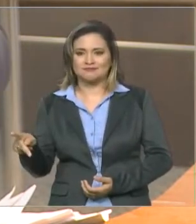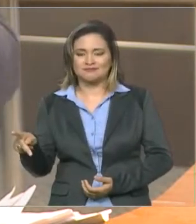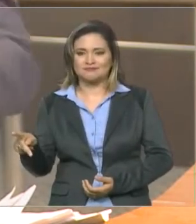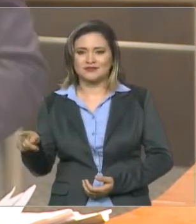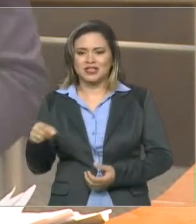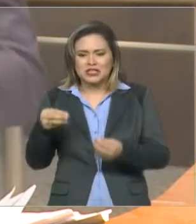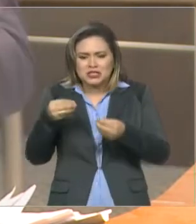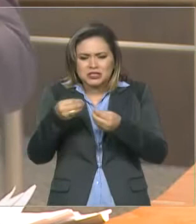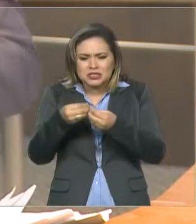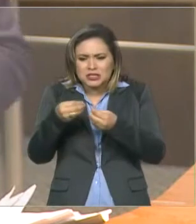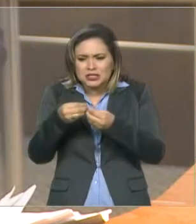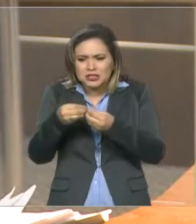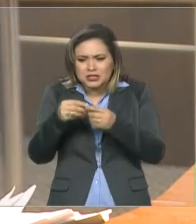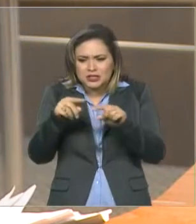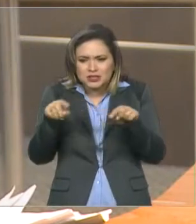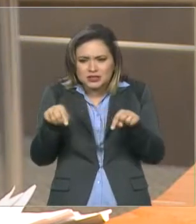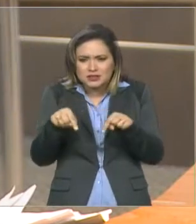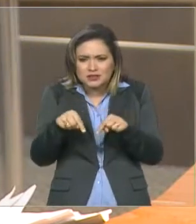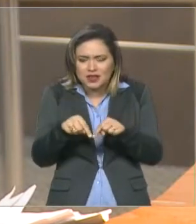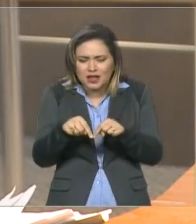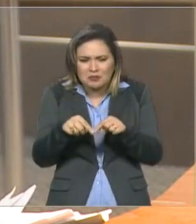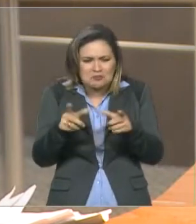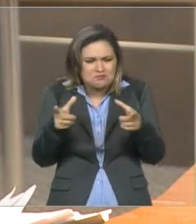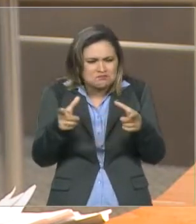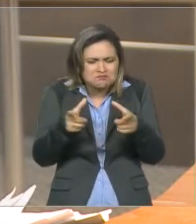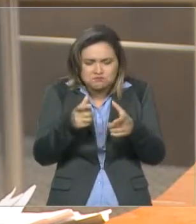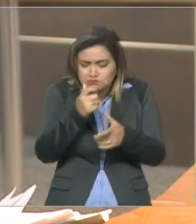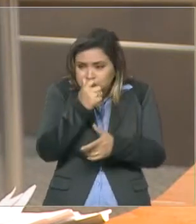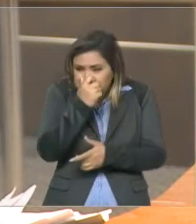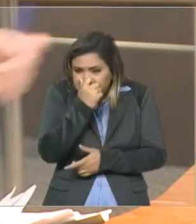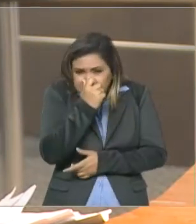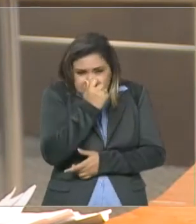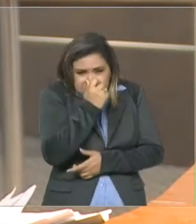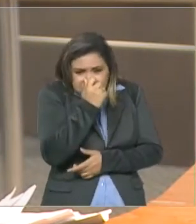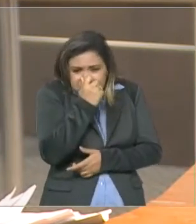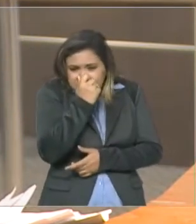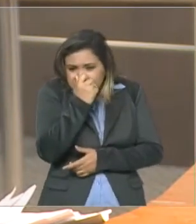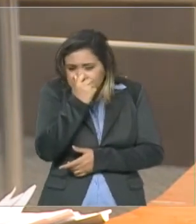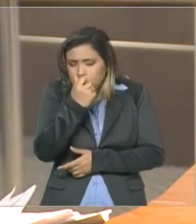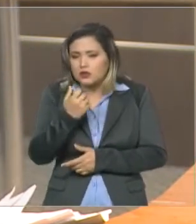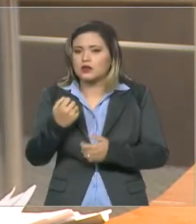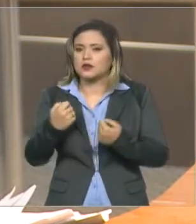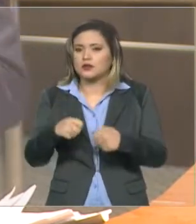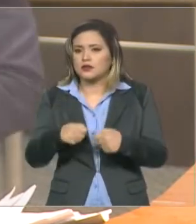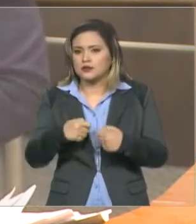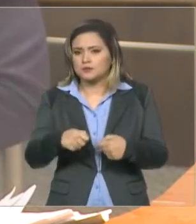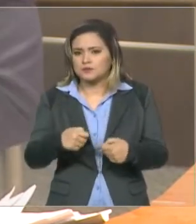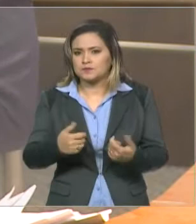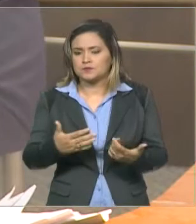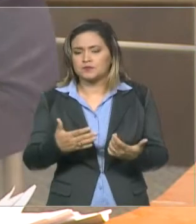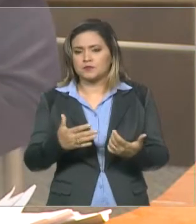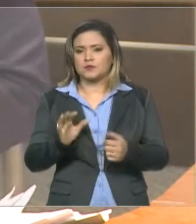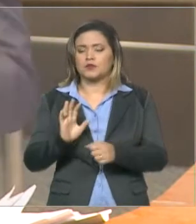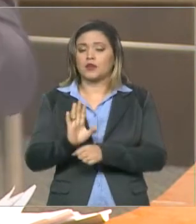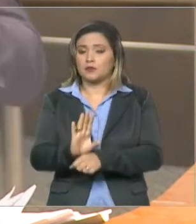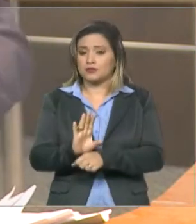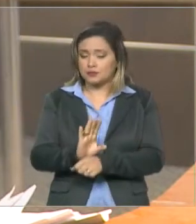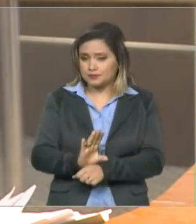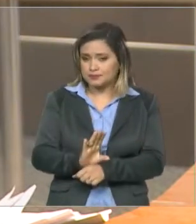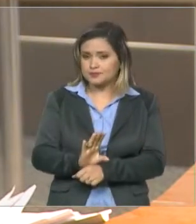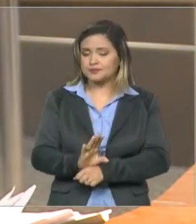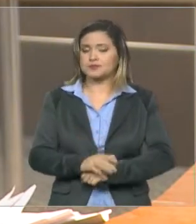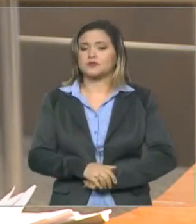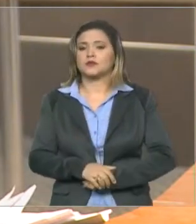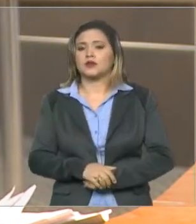professores, pais e alunos, tinha até criança ali dentro. Tivemos que, urgentemente, com o apoio e a competência da comissão aqui, da